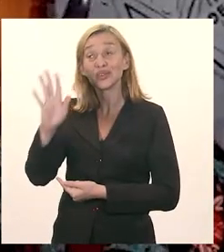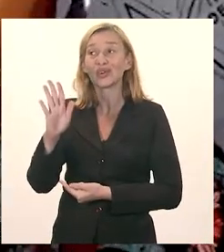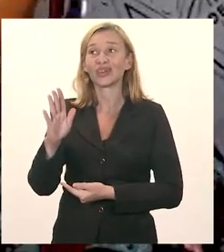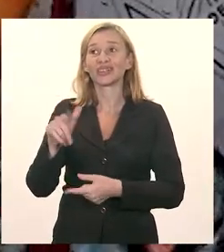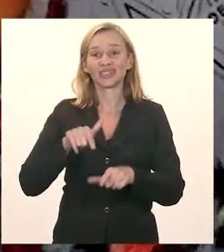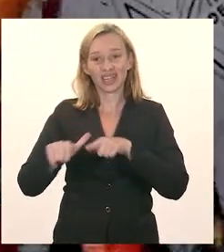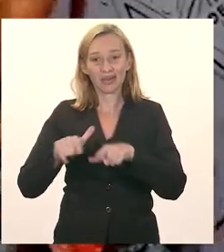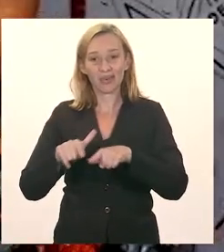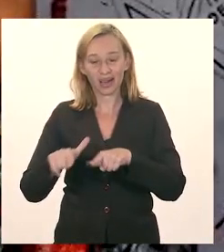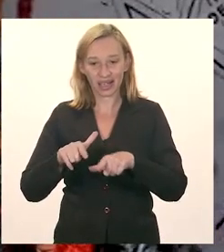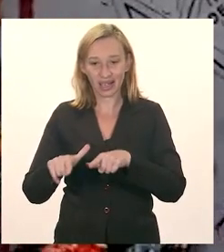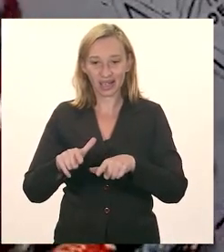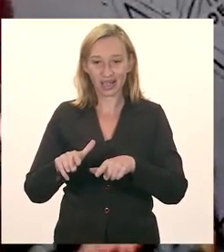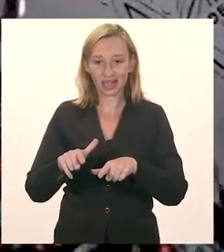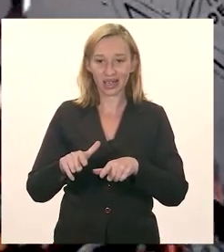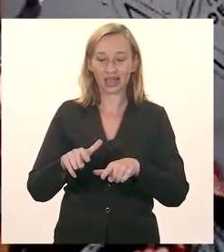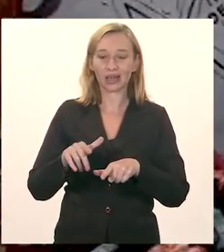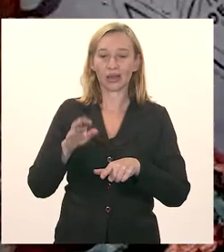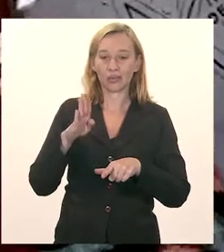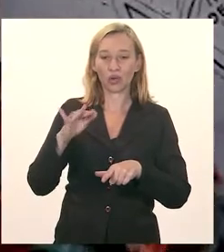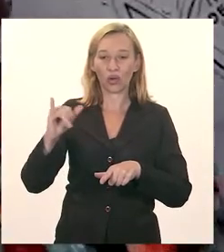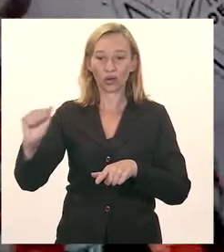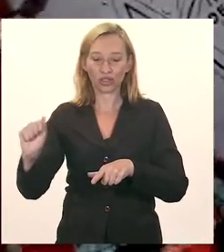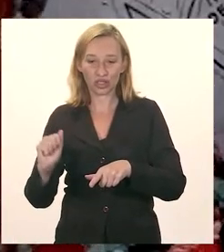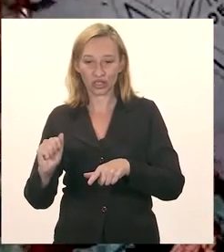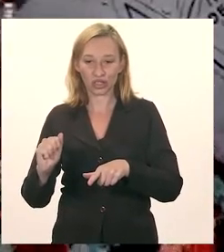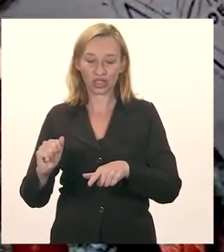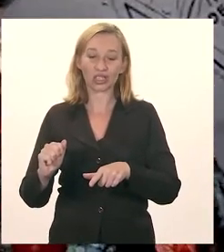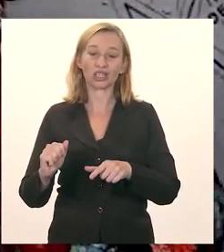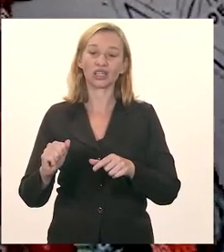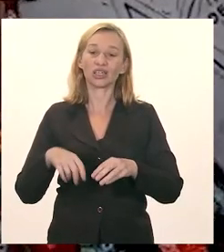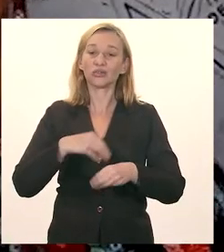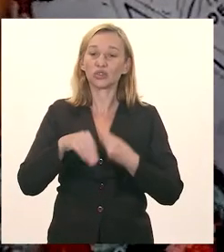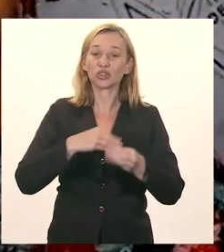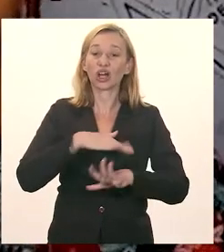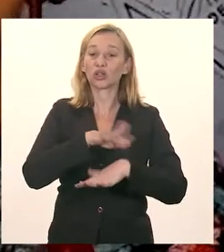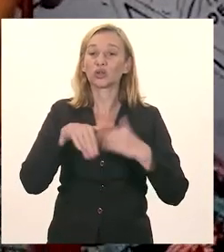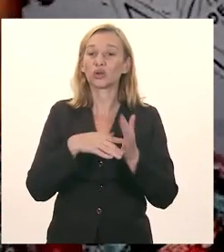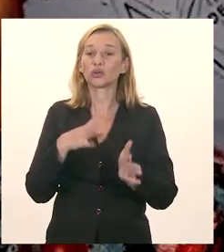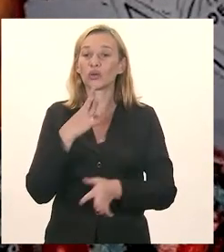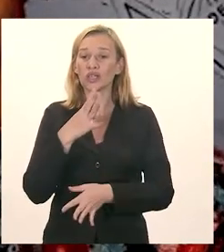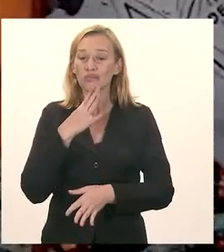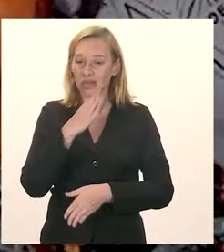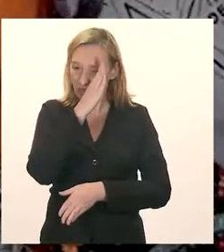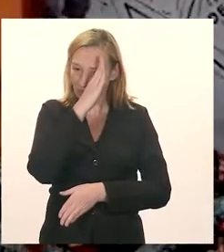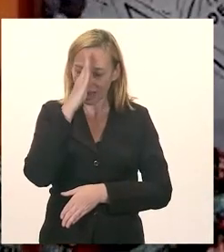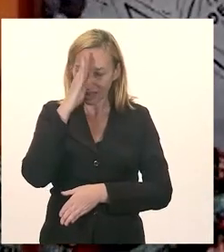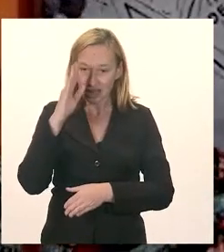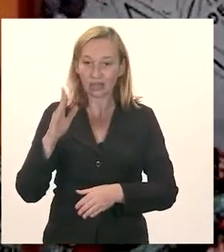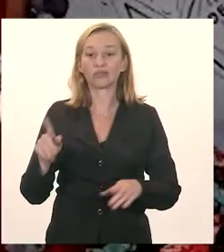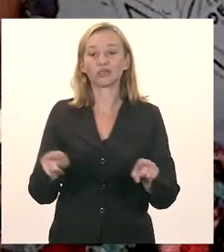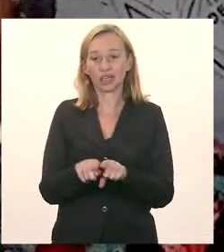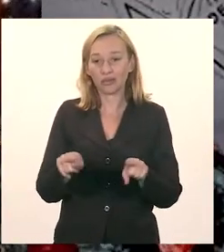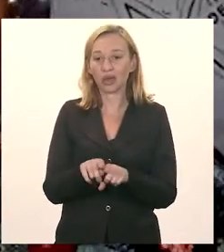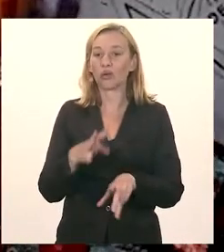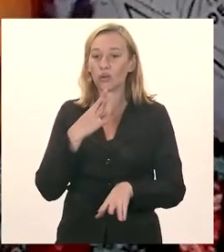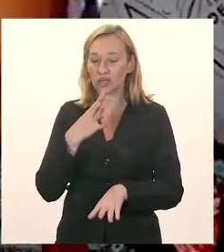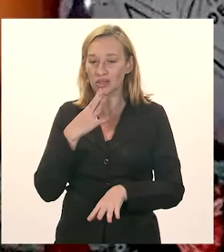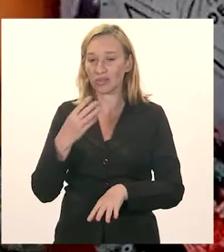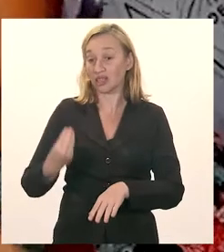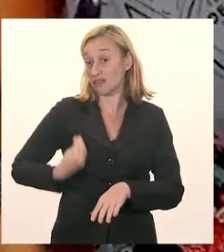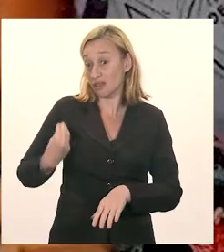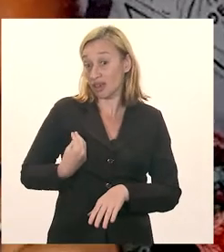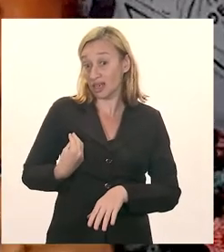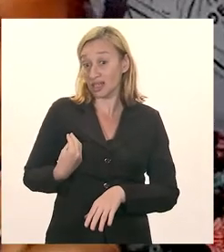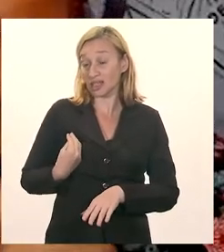de trabalhar com etnobiologia, né, e misturar todo esse meu conhecimento acadêmico com esse meu conhecimento